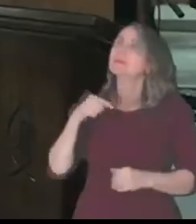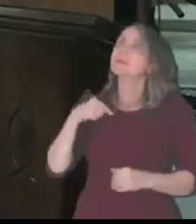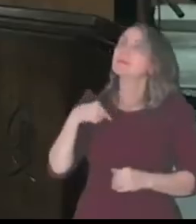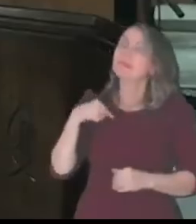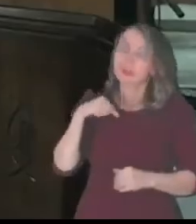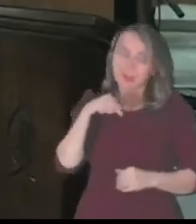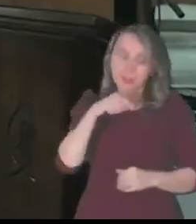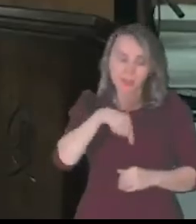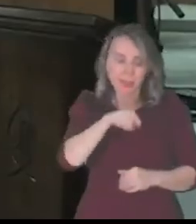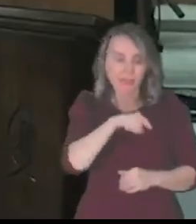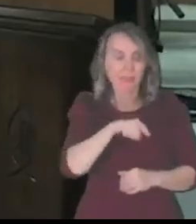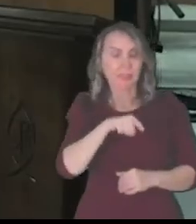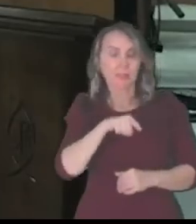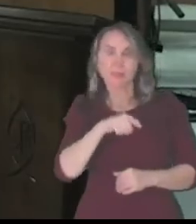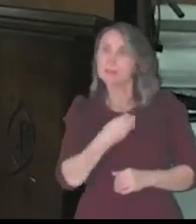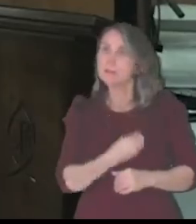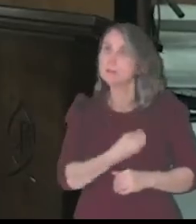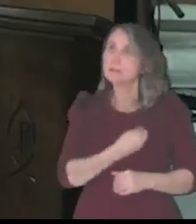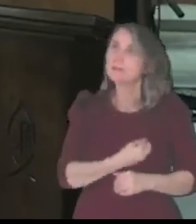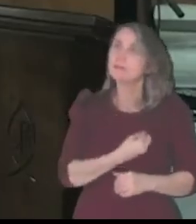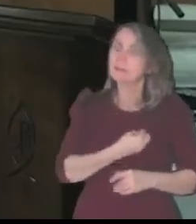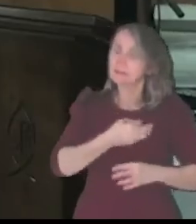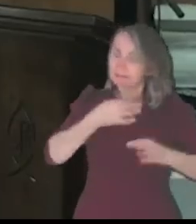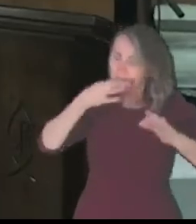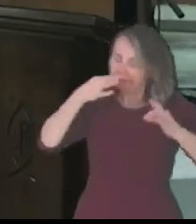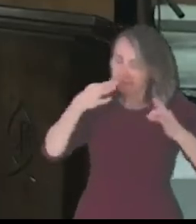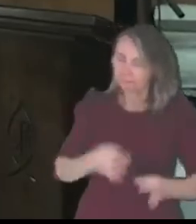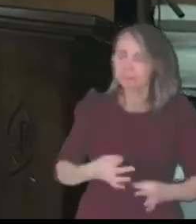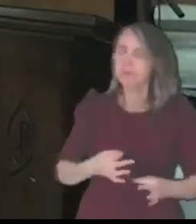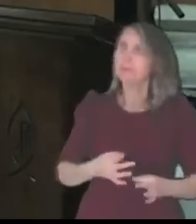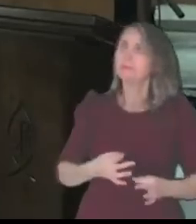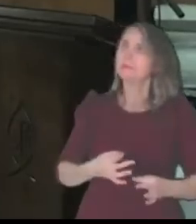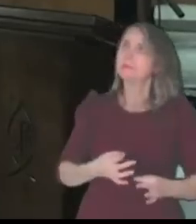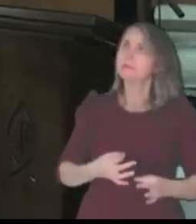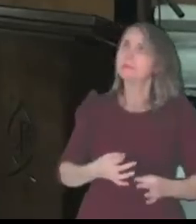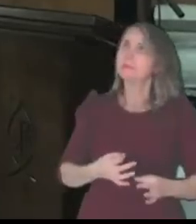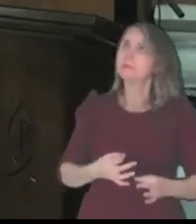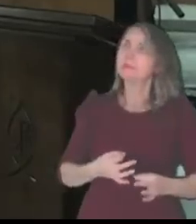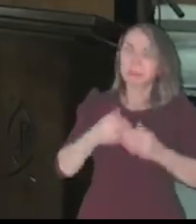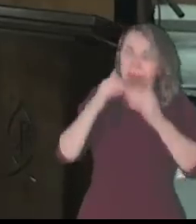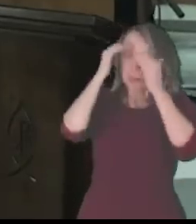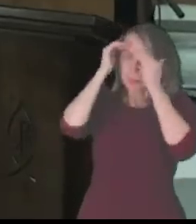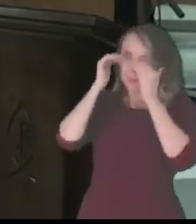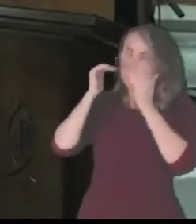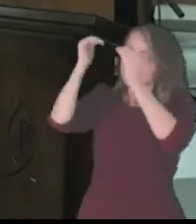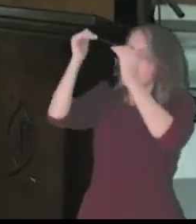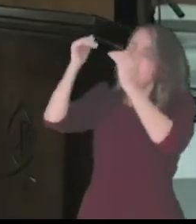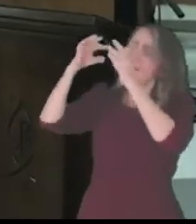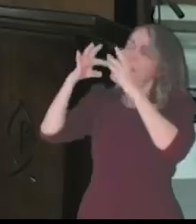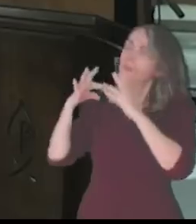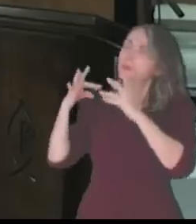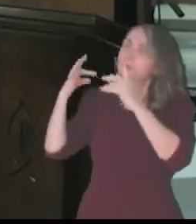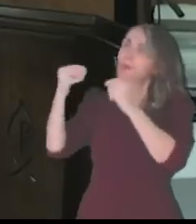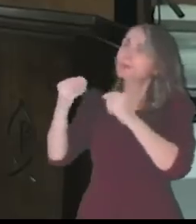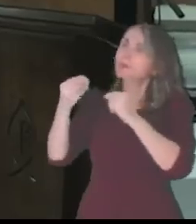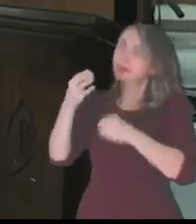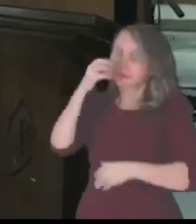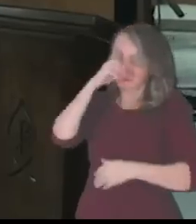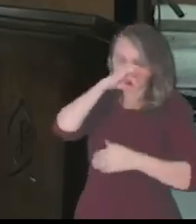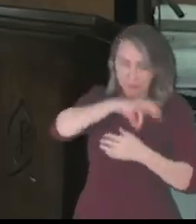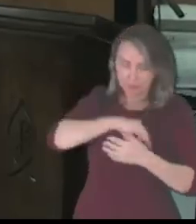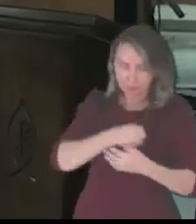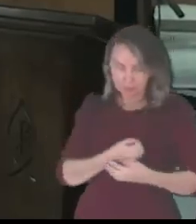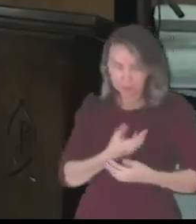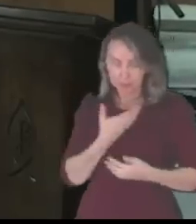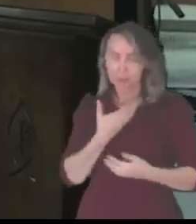andar dignamente diante do Senhor agradando-lhe em tudo frutificando em